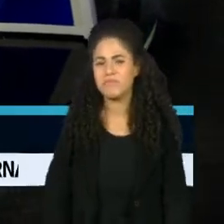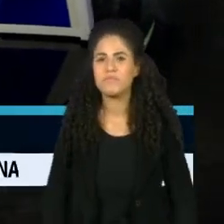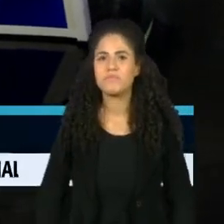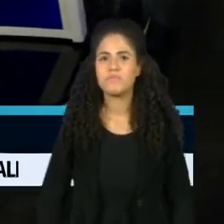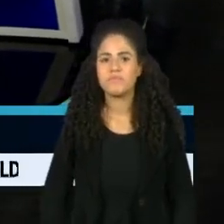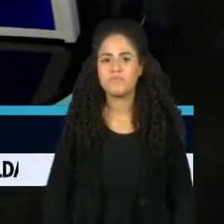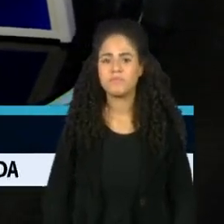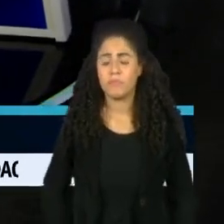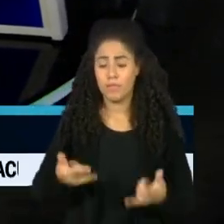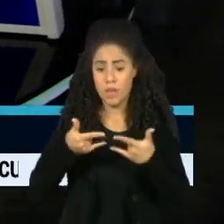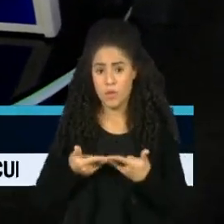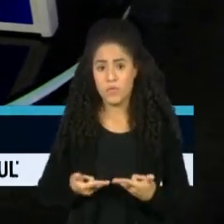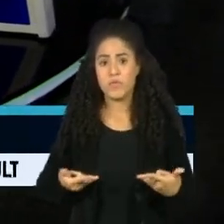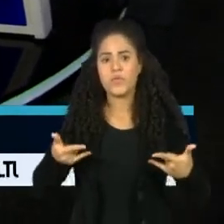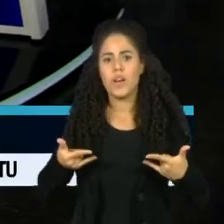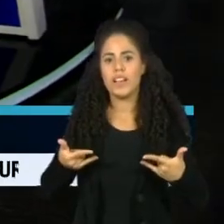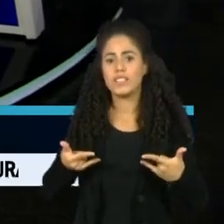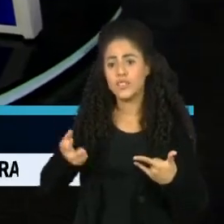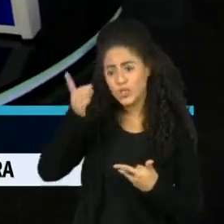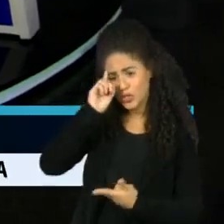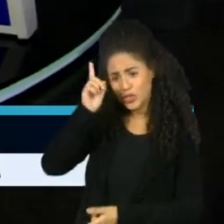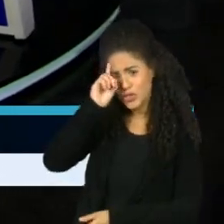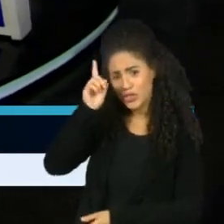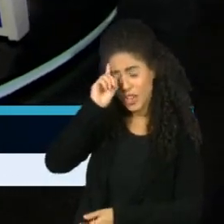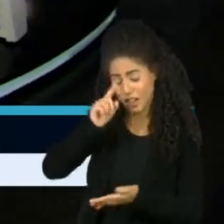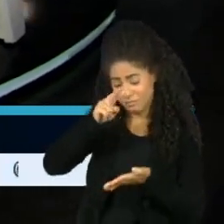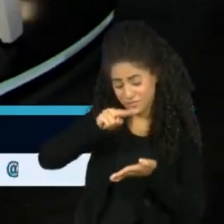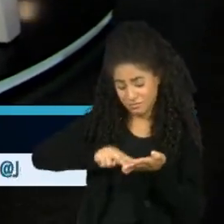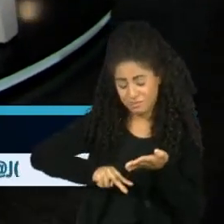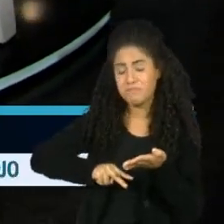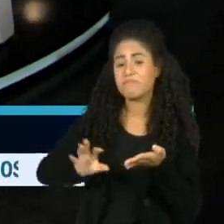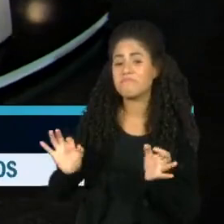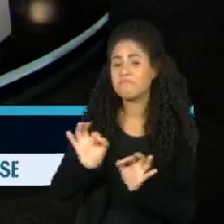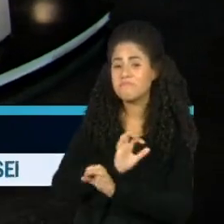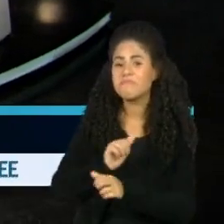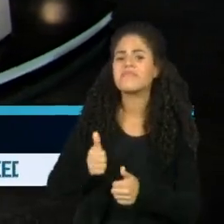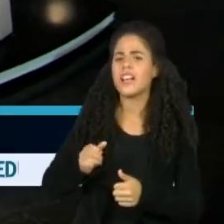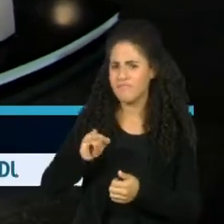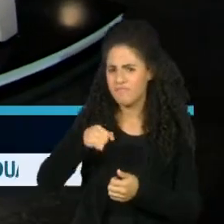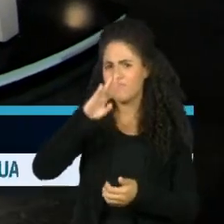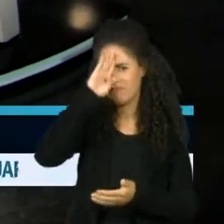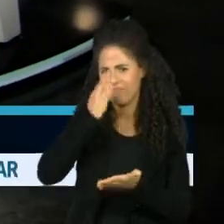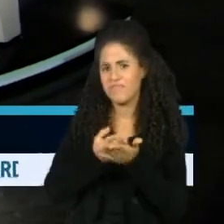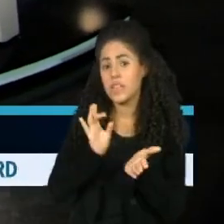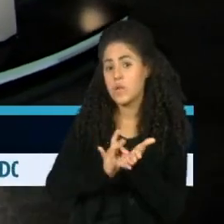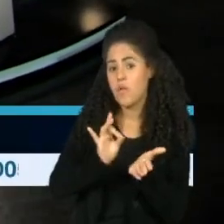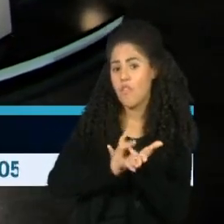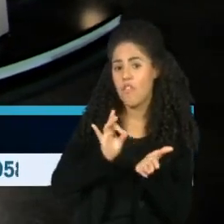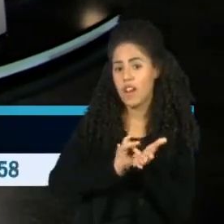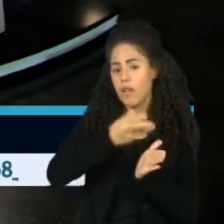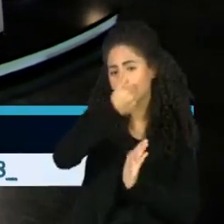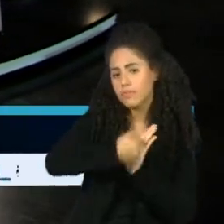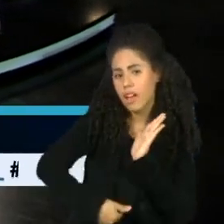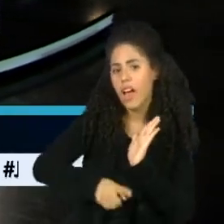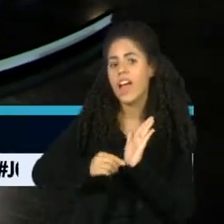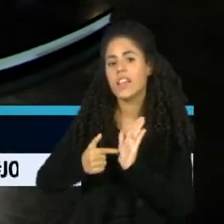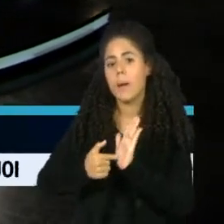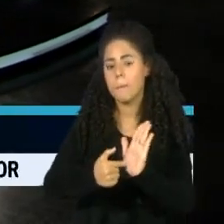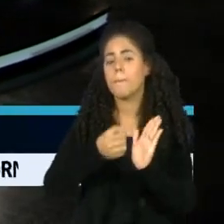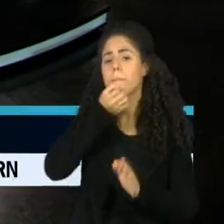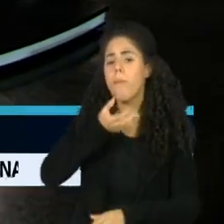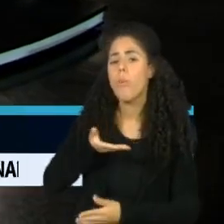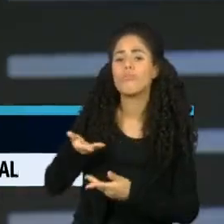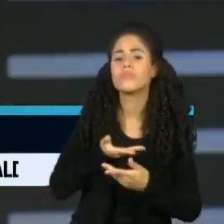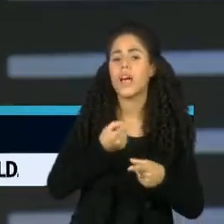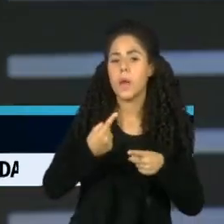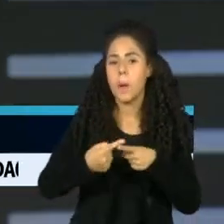passado está com o cheque, o cheque está com os dias contados? Professor? Com certeza, com certeza. Uma digitalização, isso é uma boa notícia.